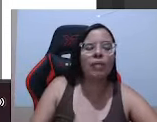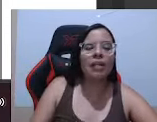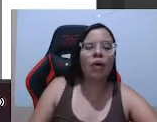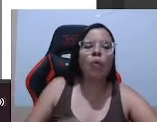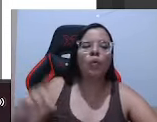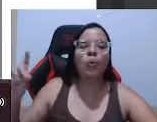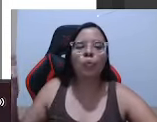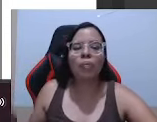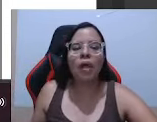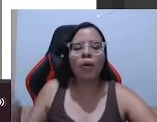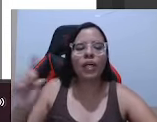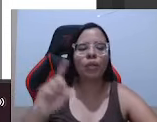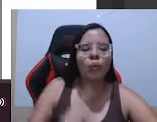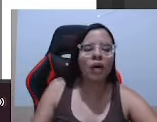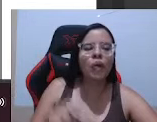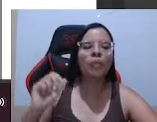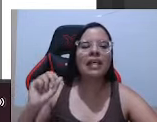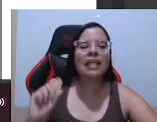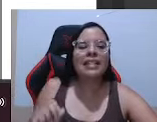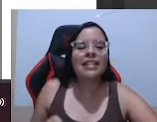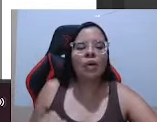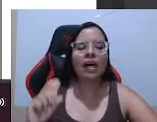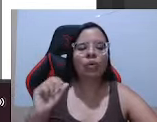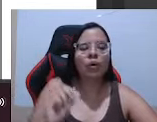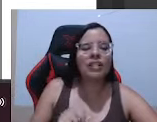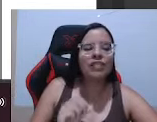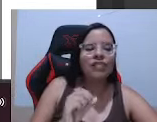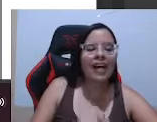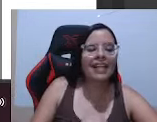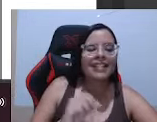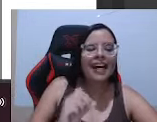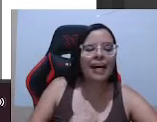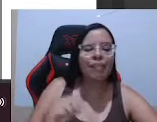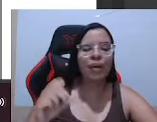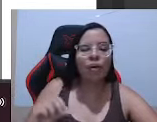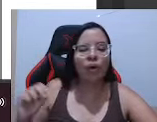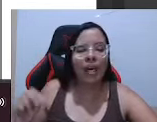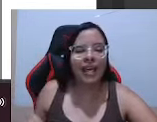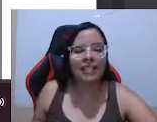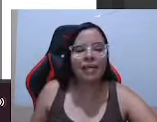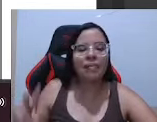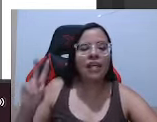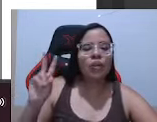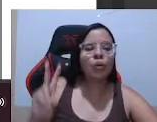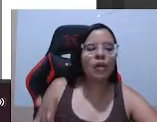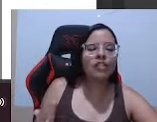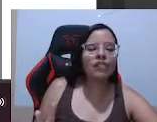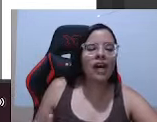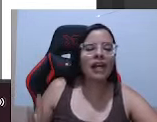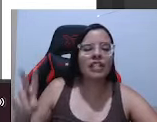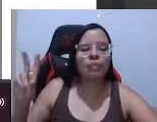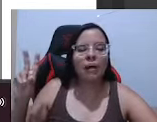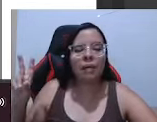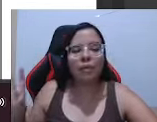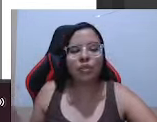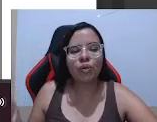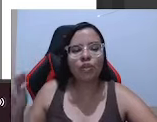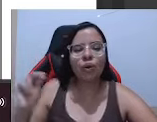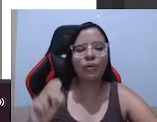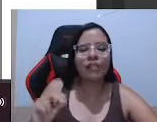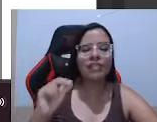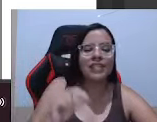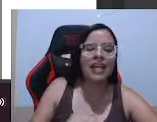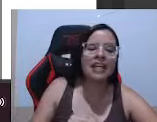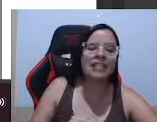ensino fundamental 1, do primeiro ao quinto ano, são 14 vagas na ampla concorrência, 2 vagas para